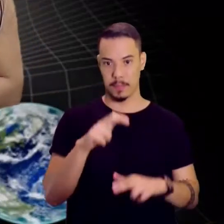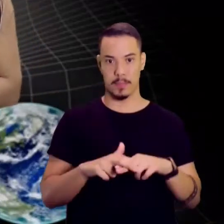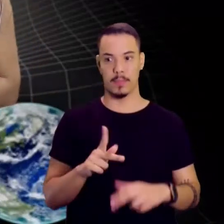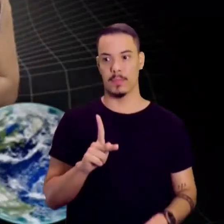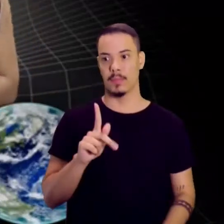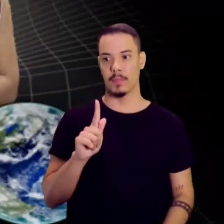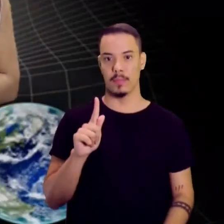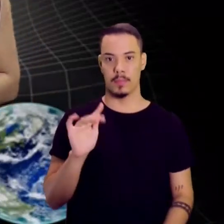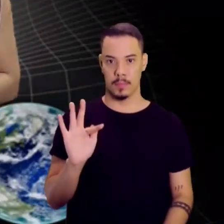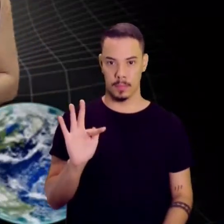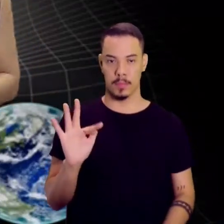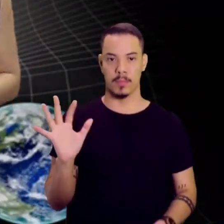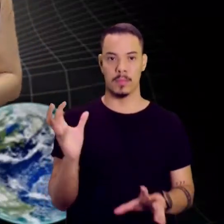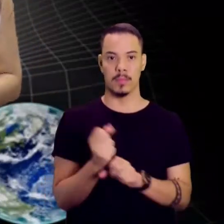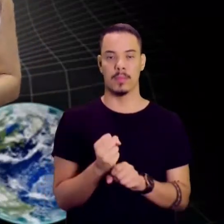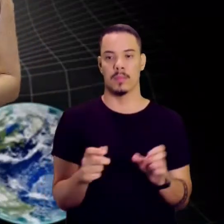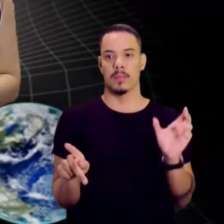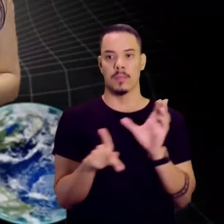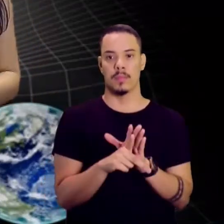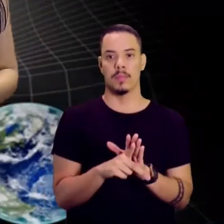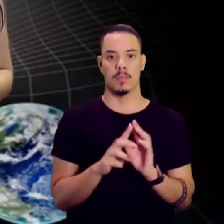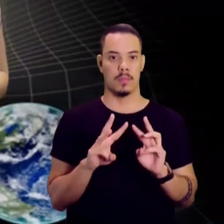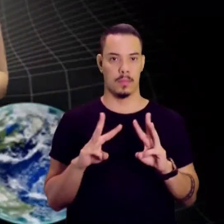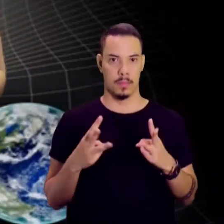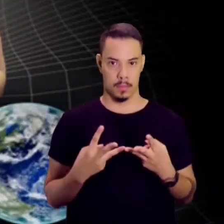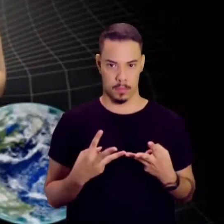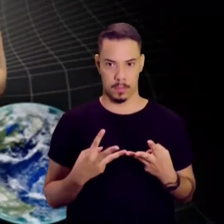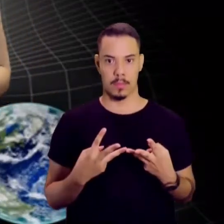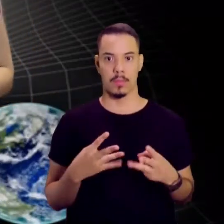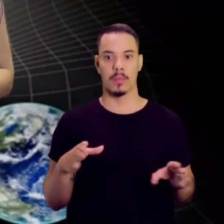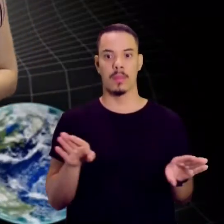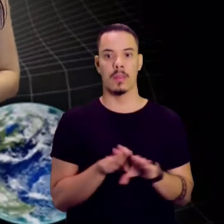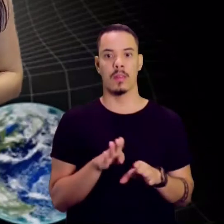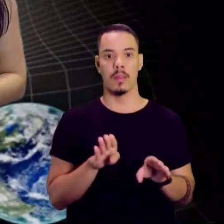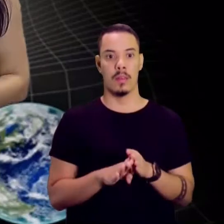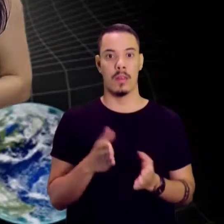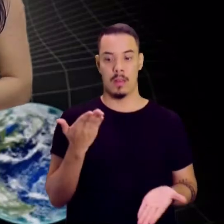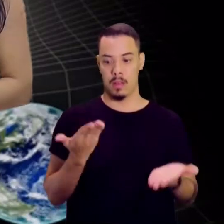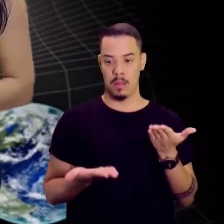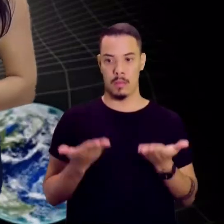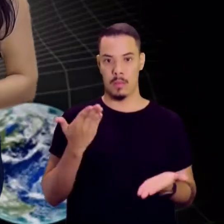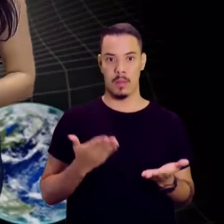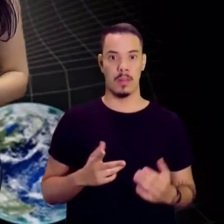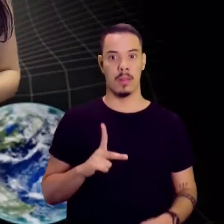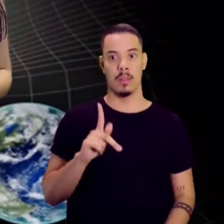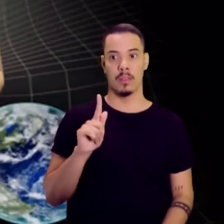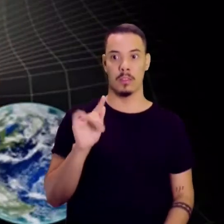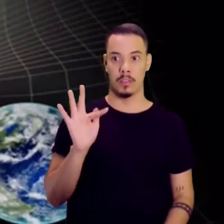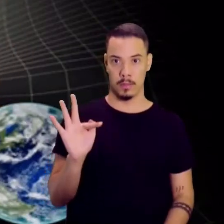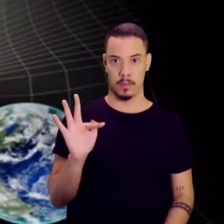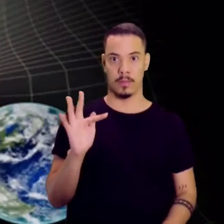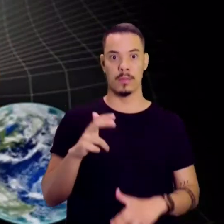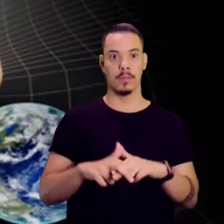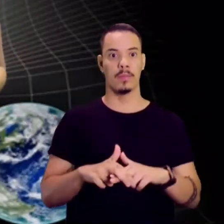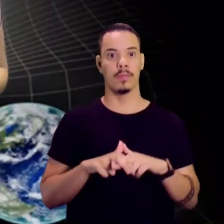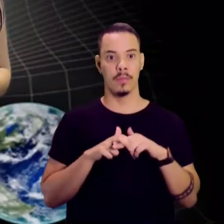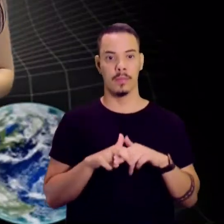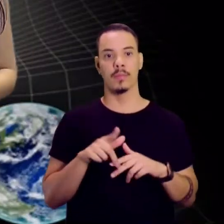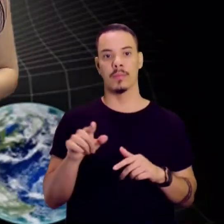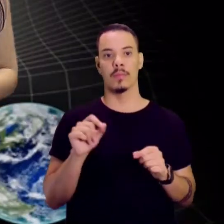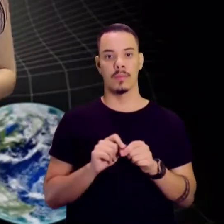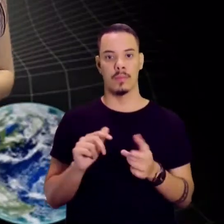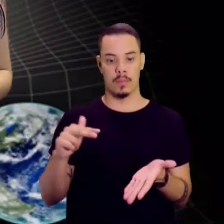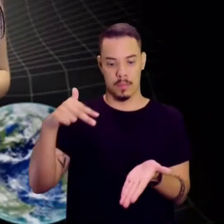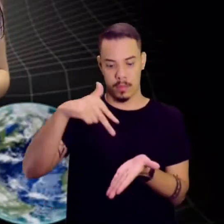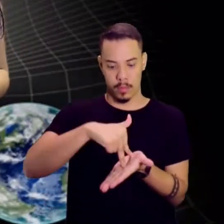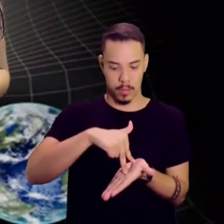KGF, quilograma-força, ele mede a própria massa. Né? E a balança, ela mede em KGF. Então, é por isso que quando você sobe numa